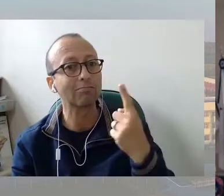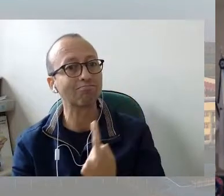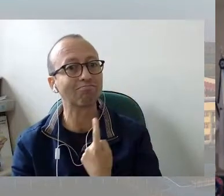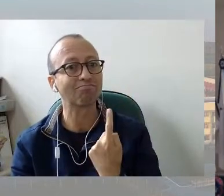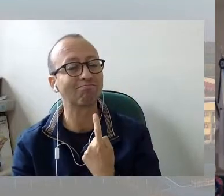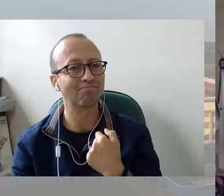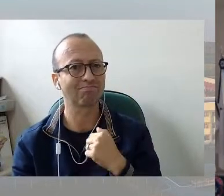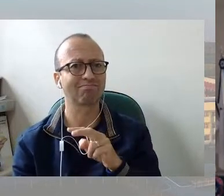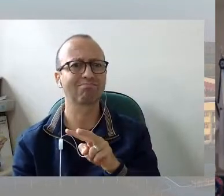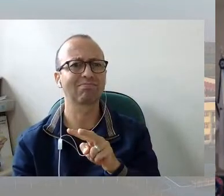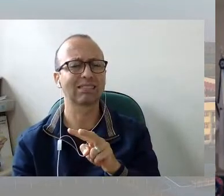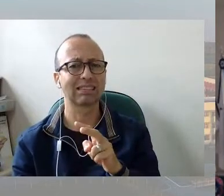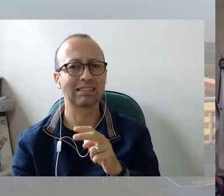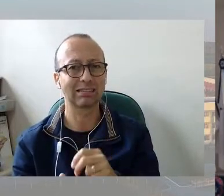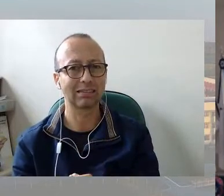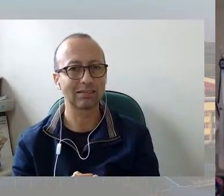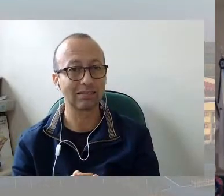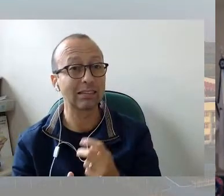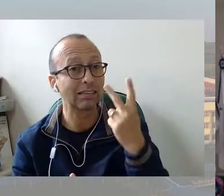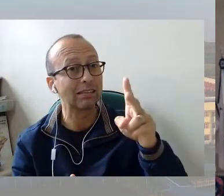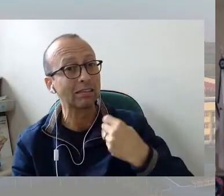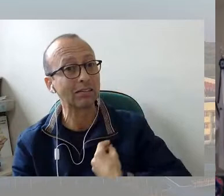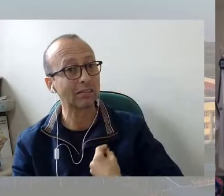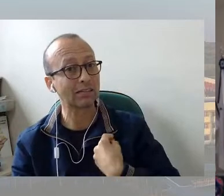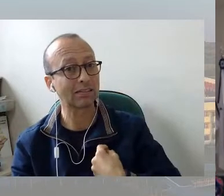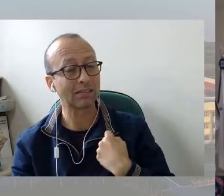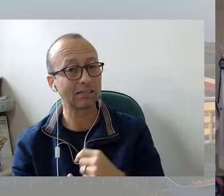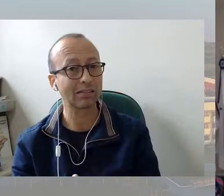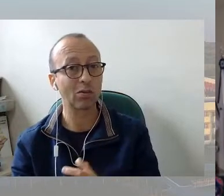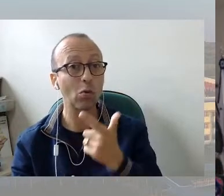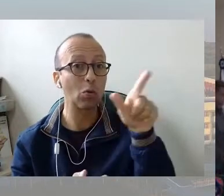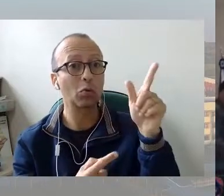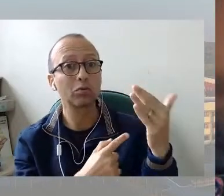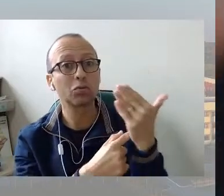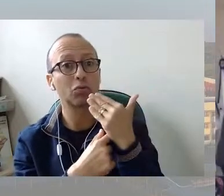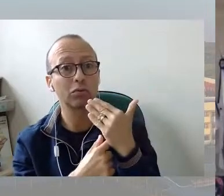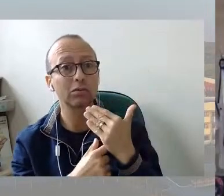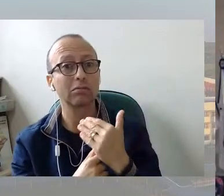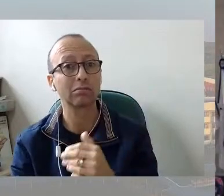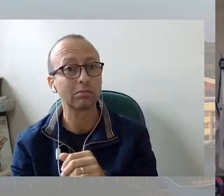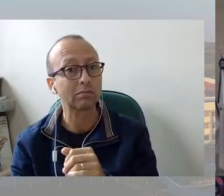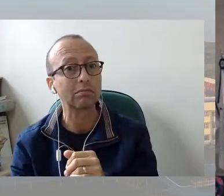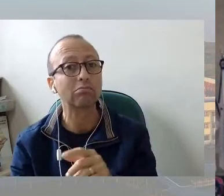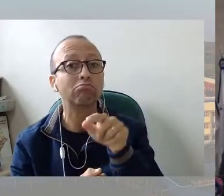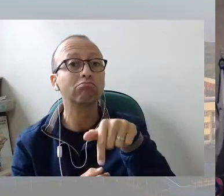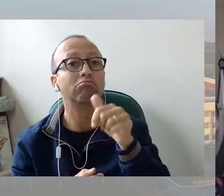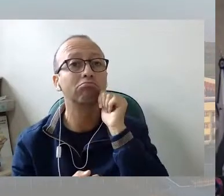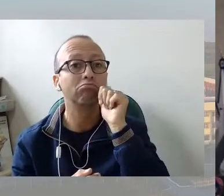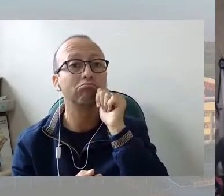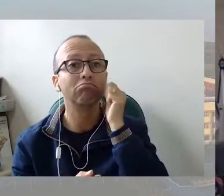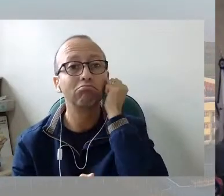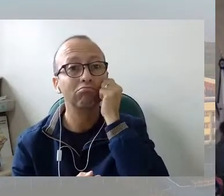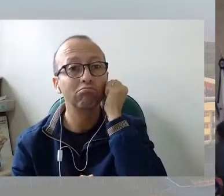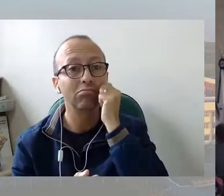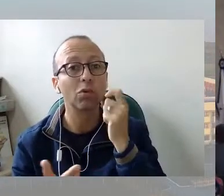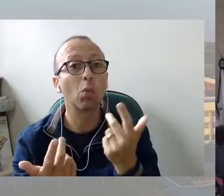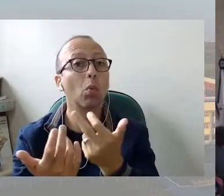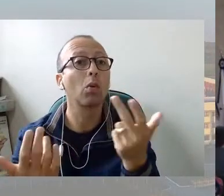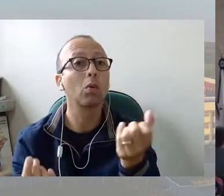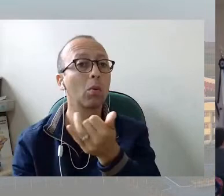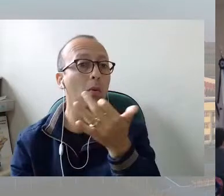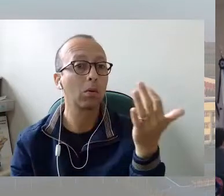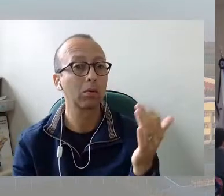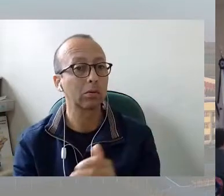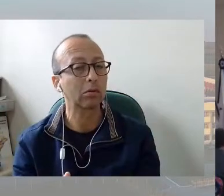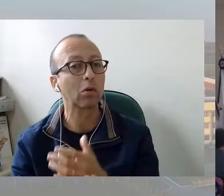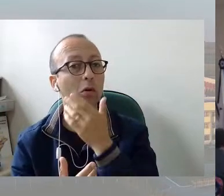ter tido muitas vezes na vida dela sem alguém para defender ela. É só olhar quantas Martas tem aqui. É só olhar